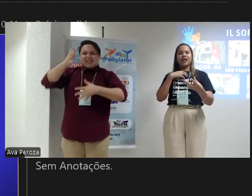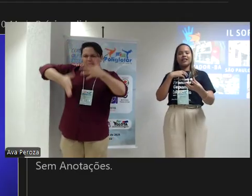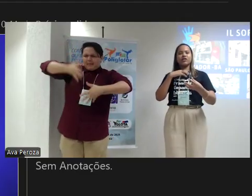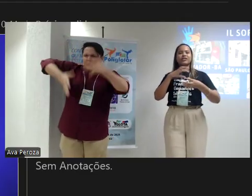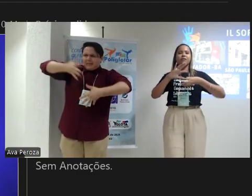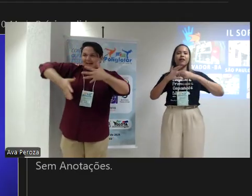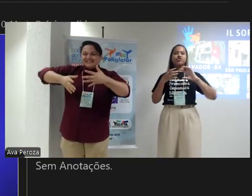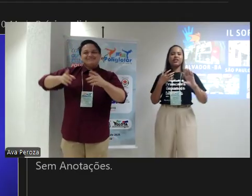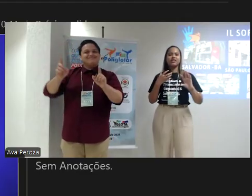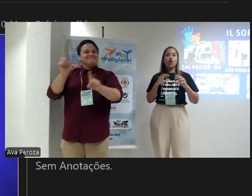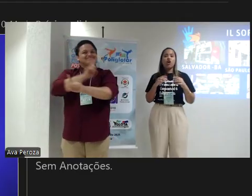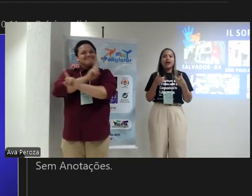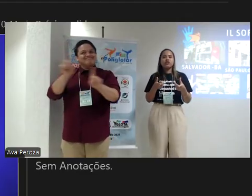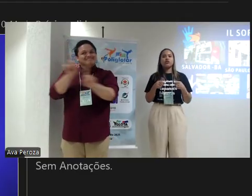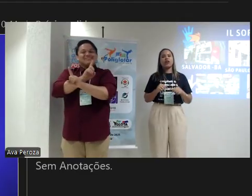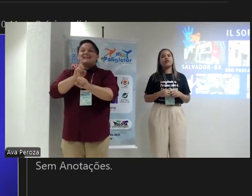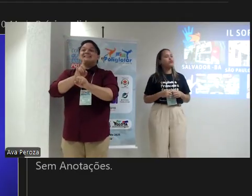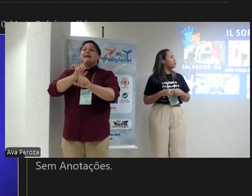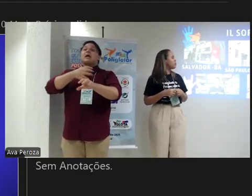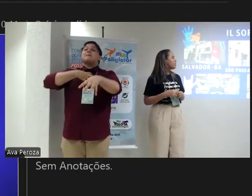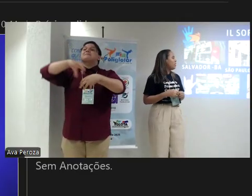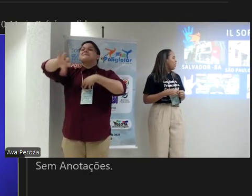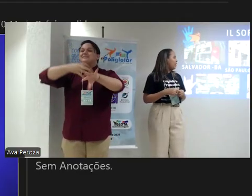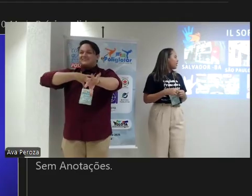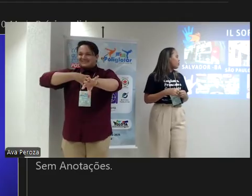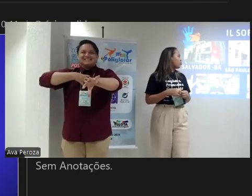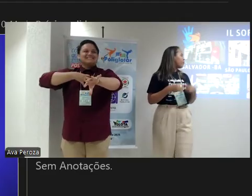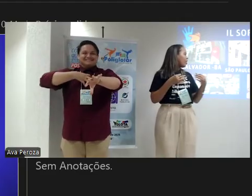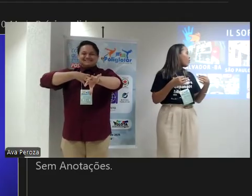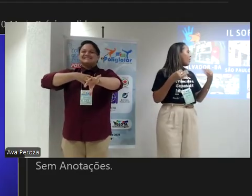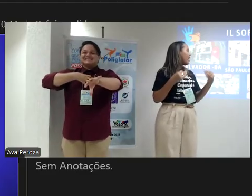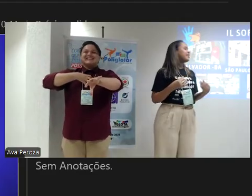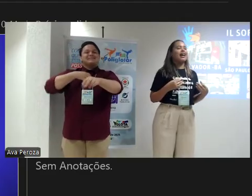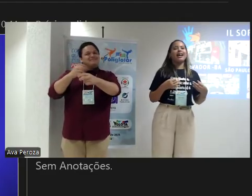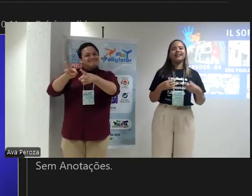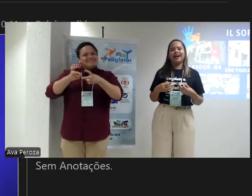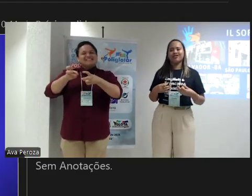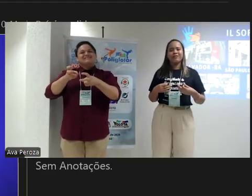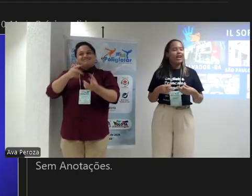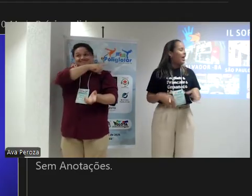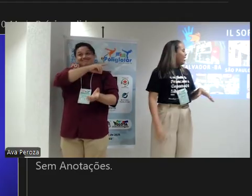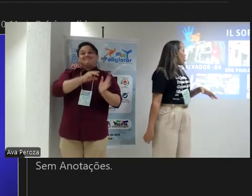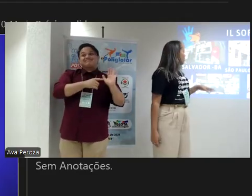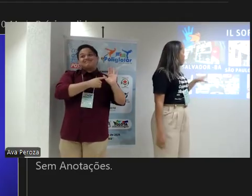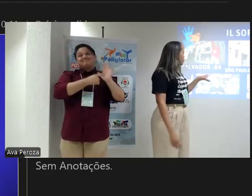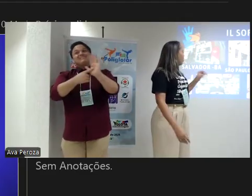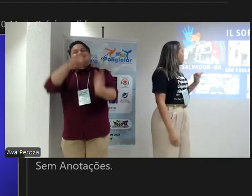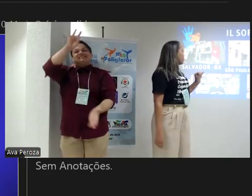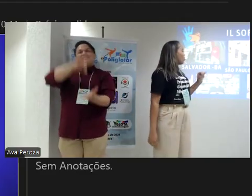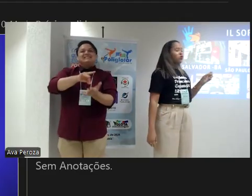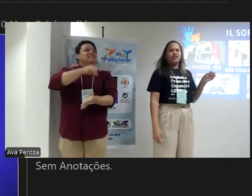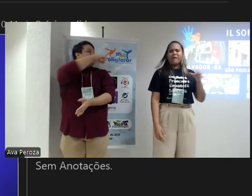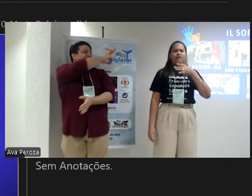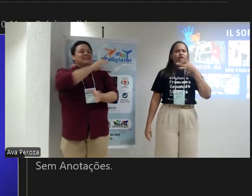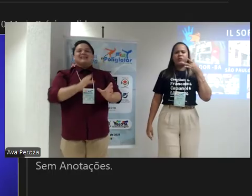estivesse tendo essa empatia, se colocando no lugar dos surdos. Então, a gente vê como é essa realidade. E é um lugar muito acolhedor,